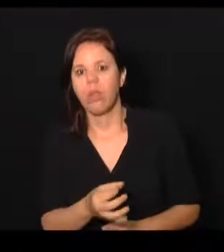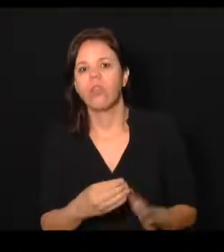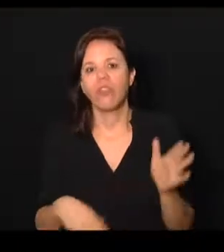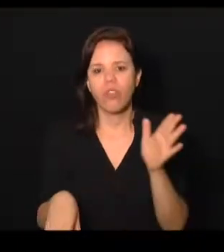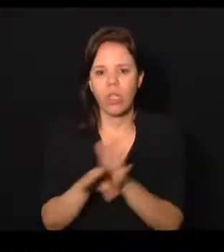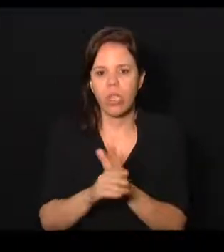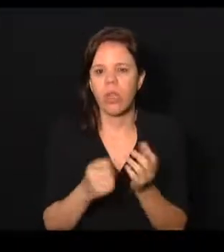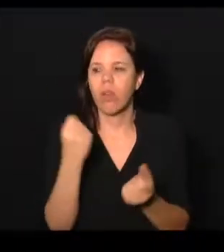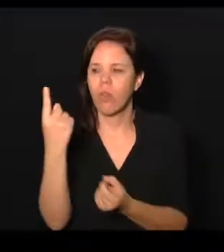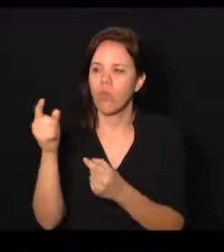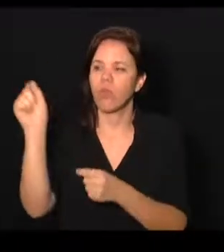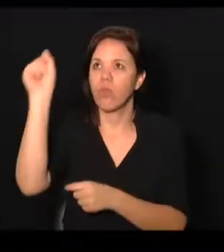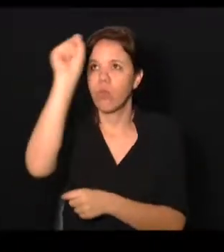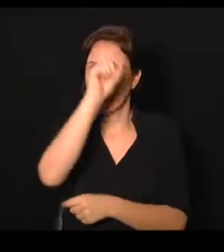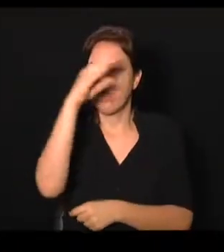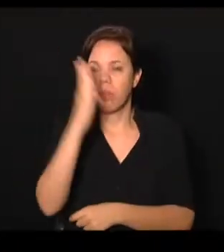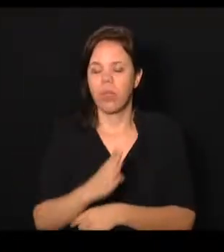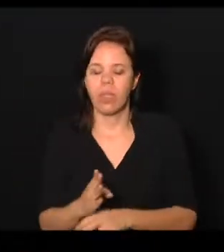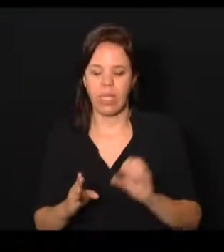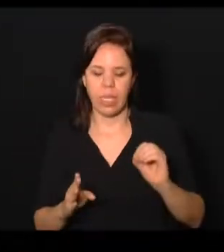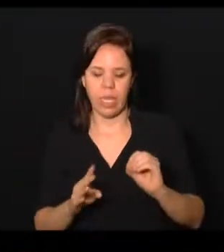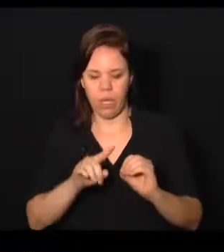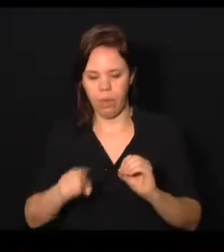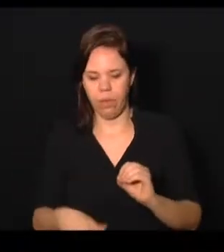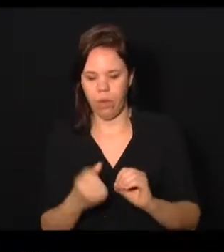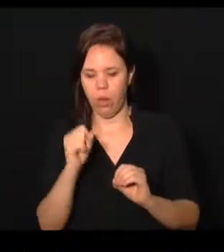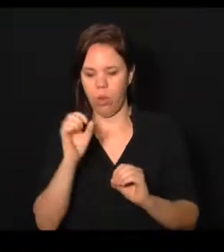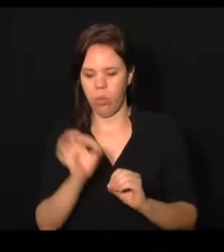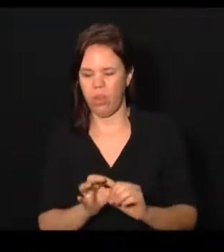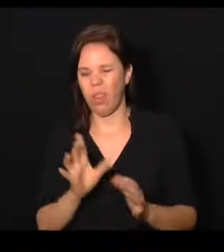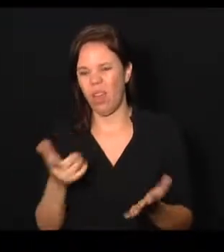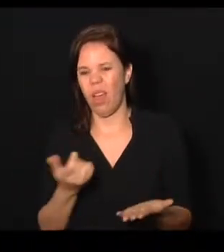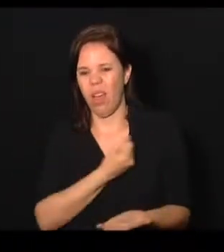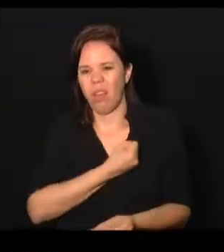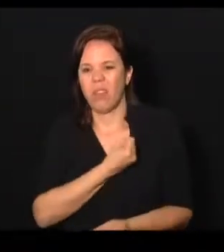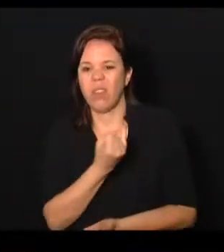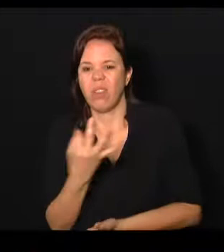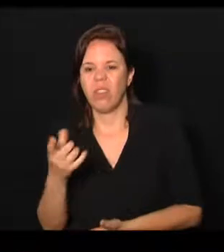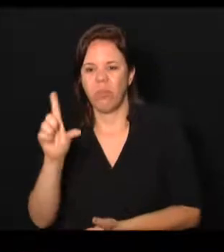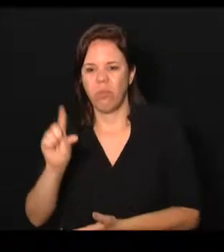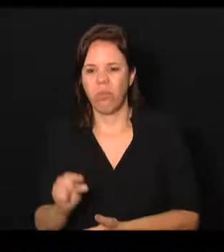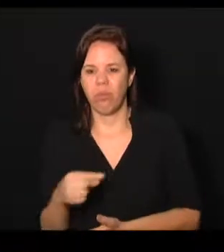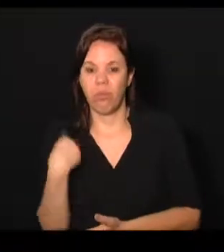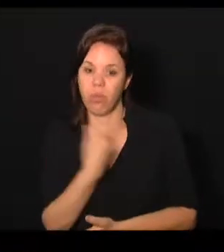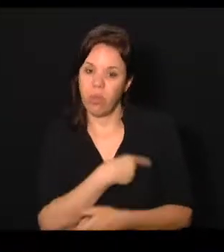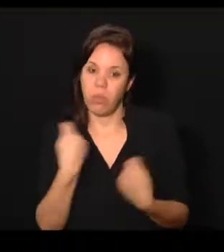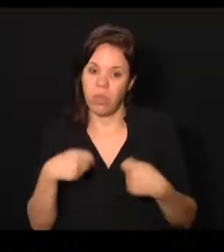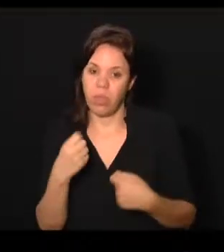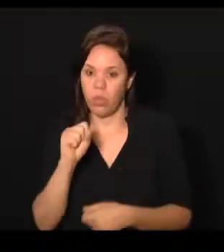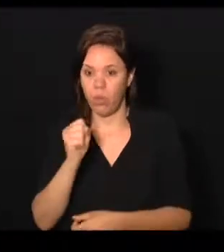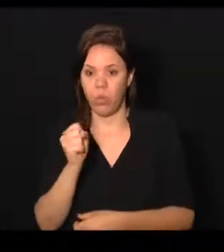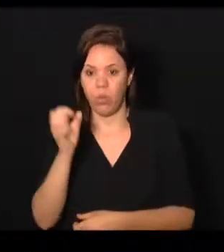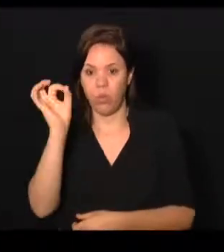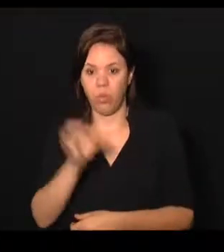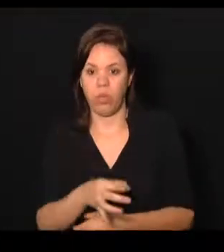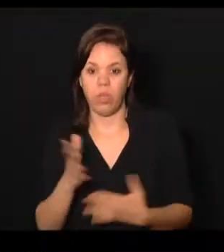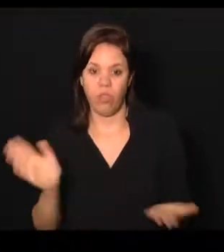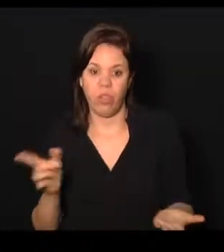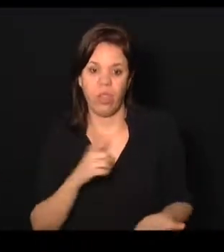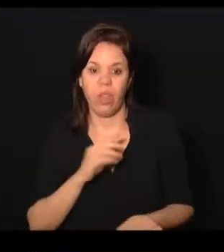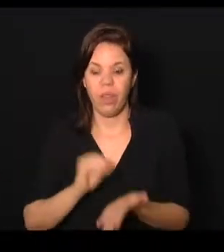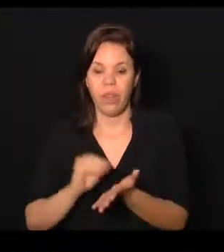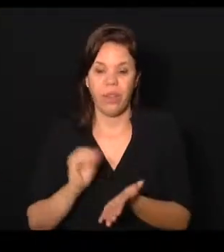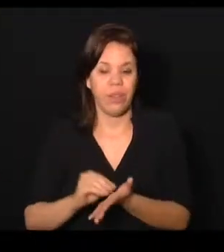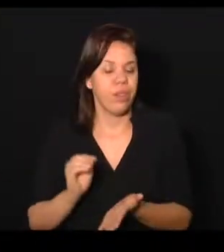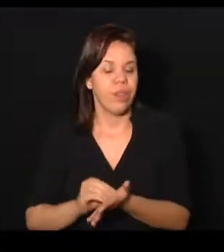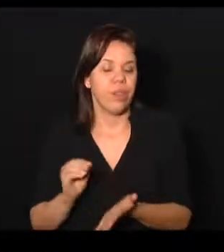Brasil a 0,8%. Então, é um número realmente muito baixo. A nossa necessidade seria de 8%. A gente já tem uma defasagem numérica aí.